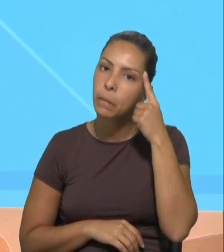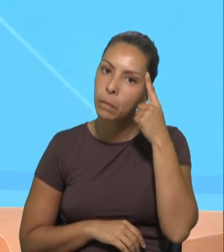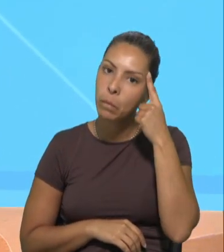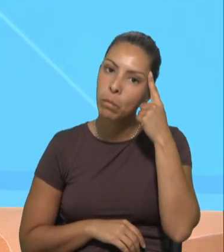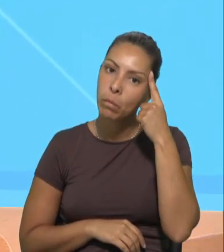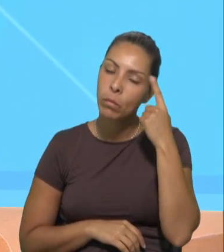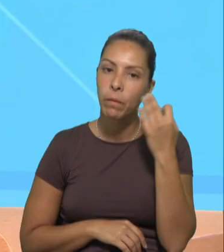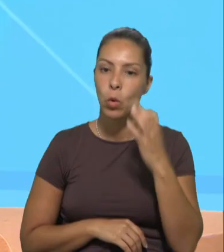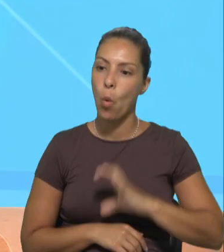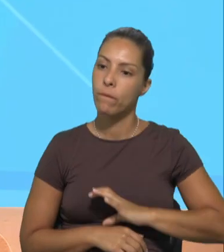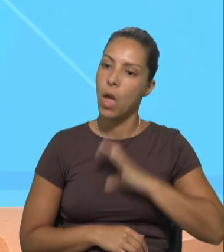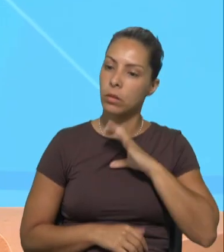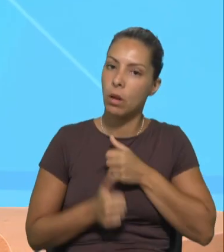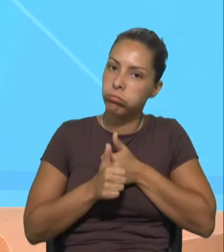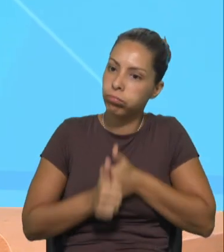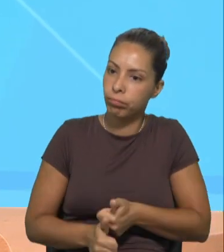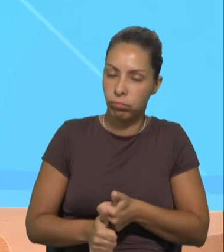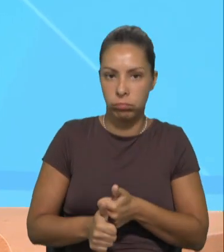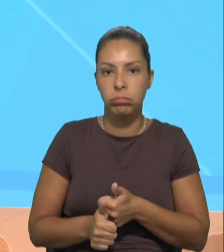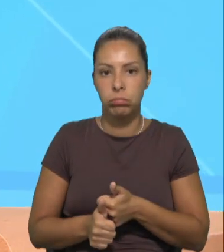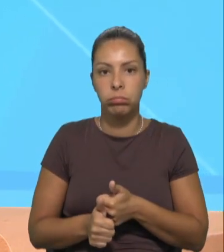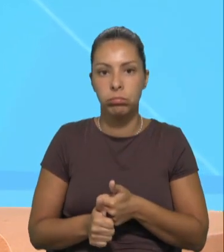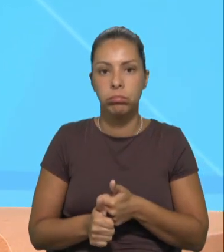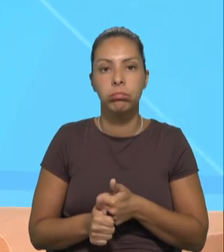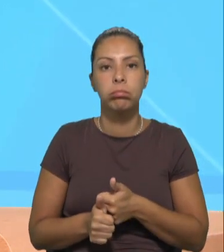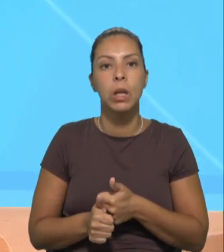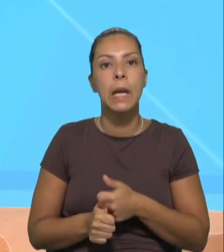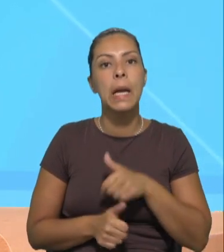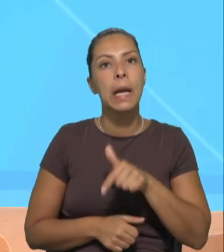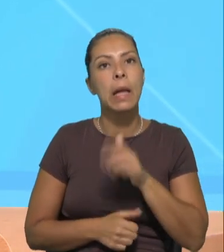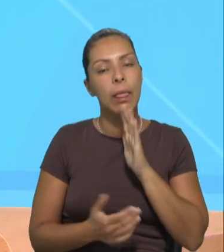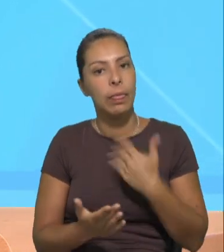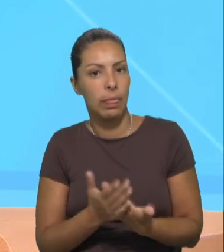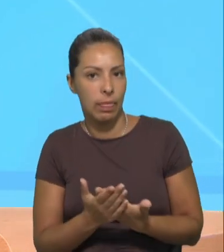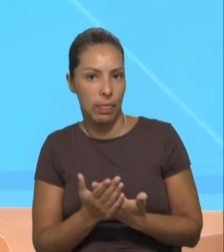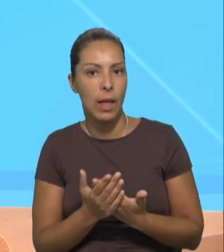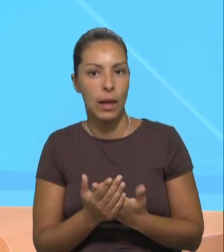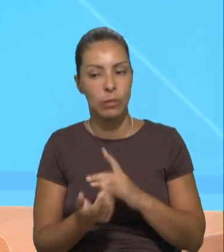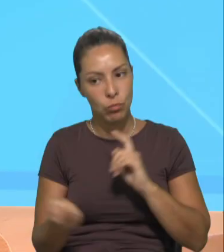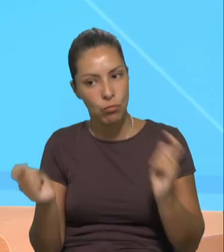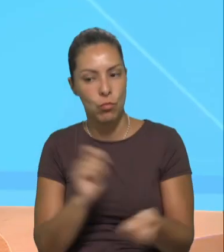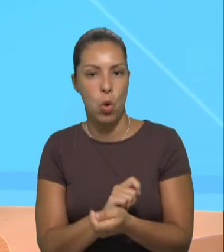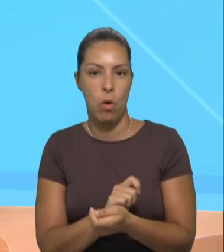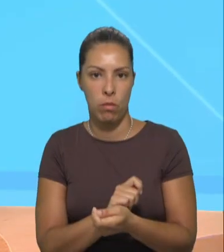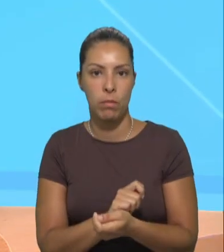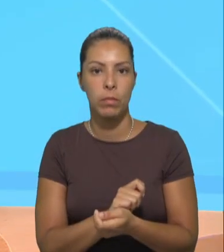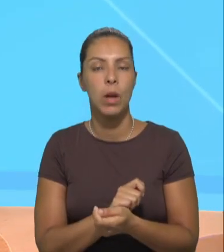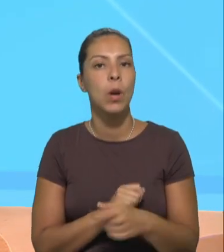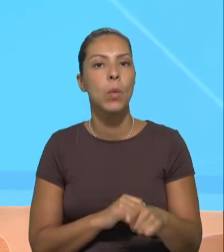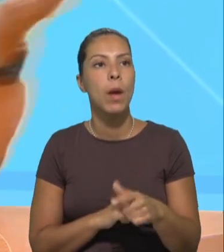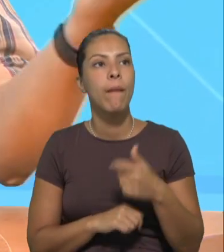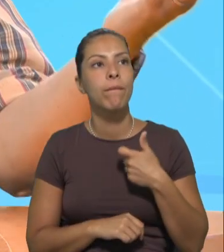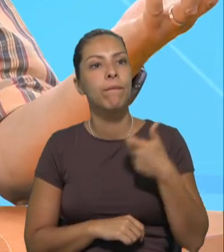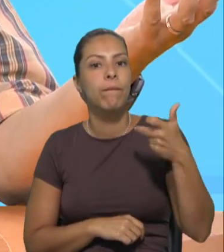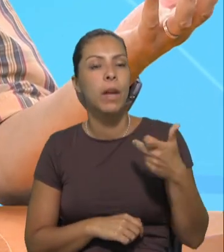de confiança com Deus deve predispor-nos para a transformação. Não para o ficar à